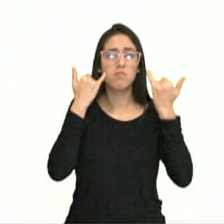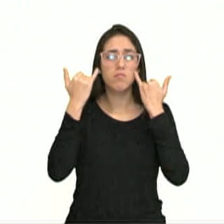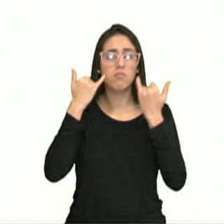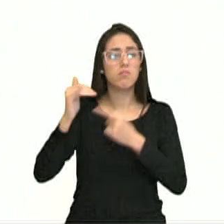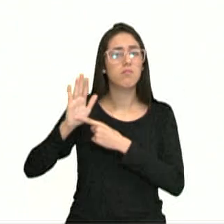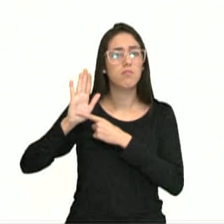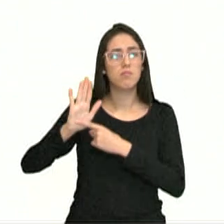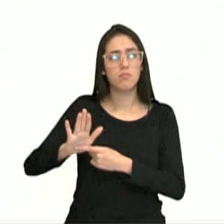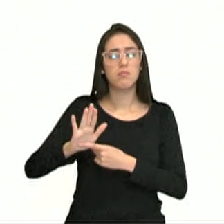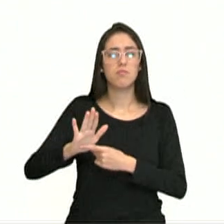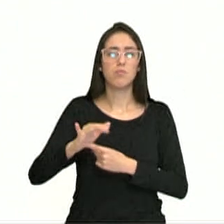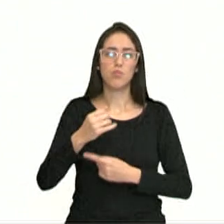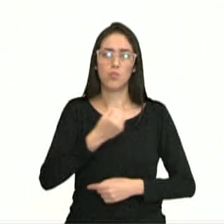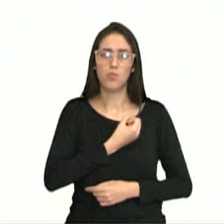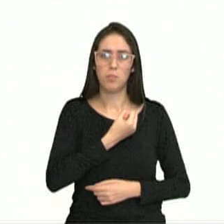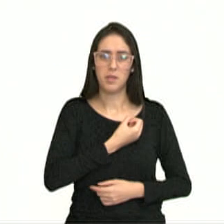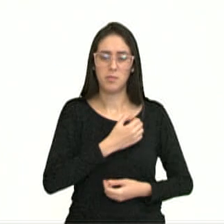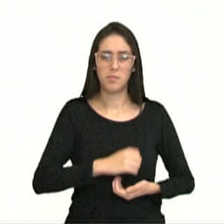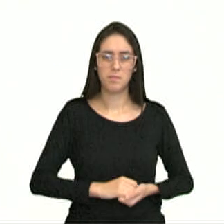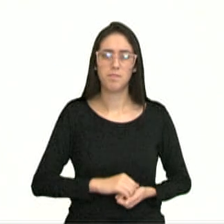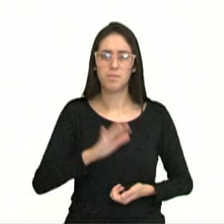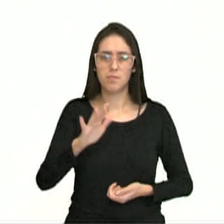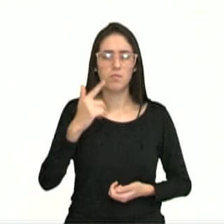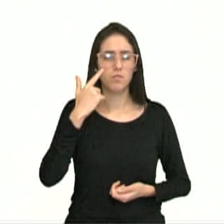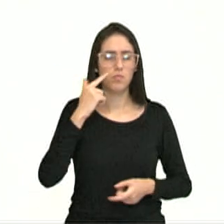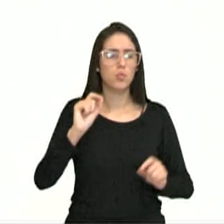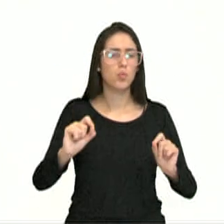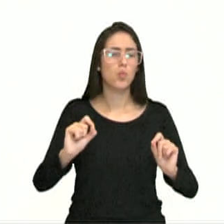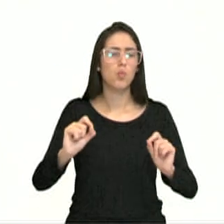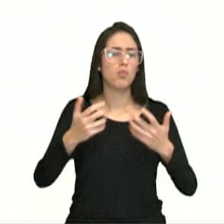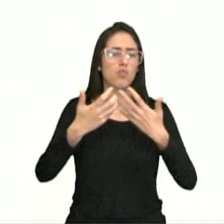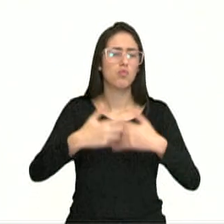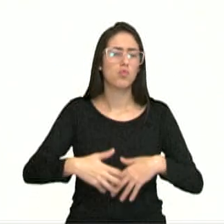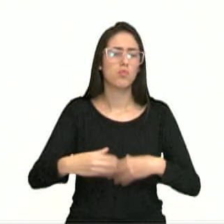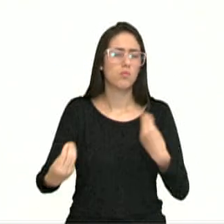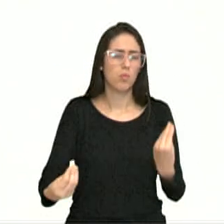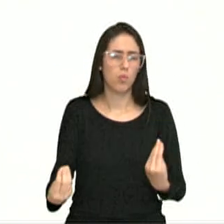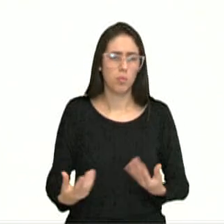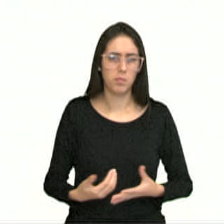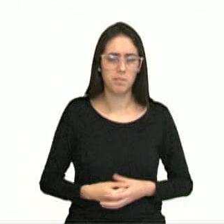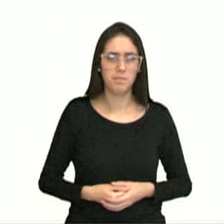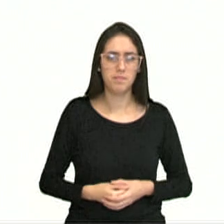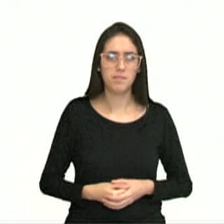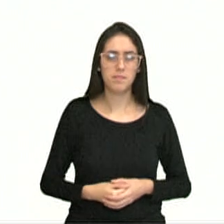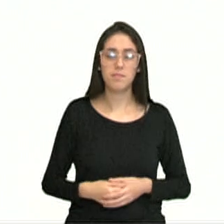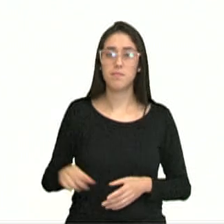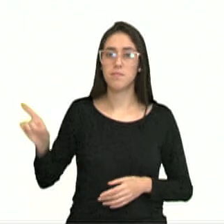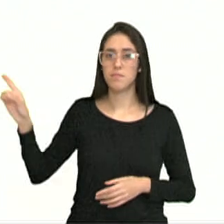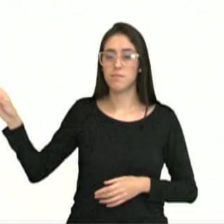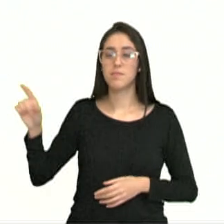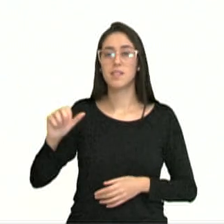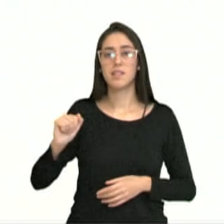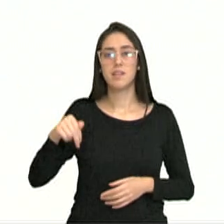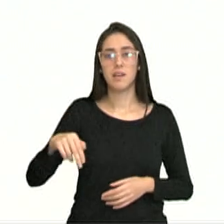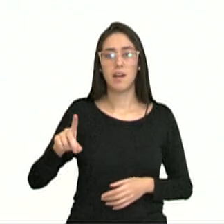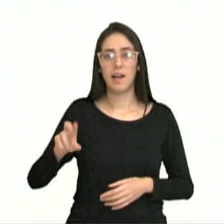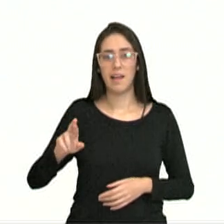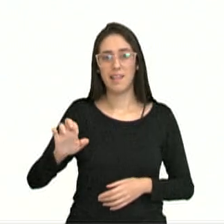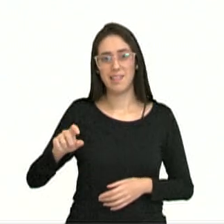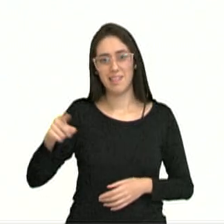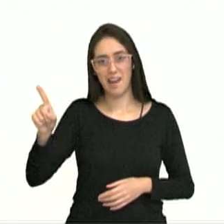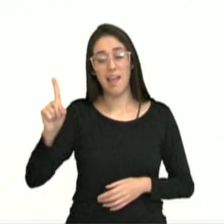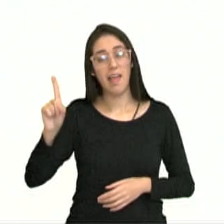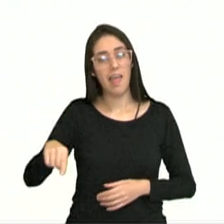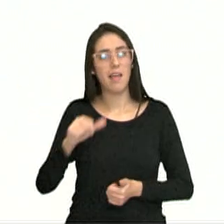relacionam dados numéricos. Vamos ver como é que isso funciona na prática. Então, aqui nós temos o André, que é um